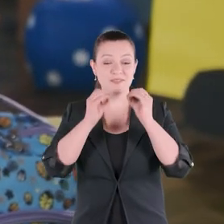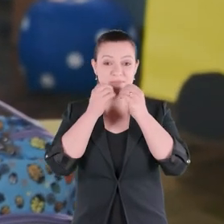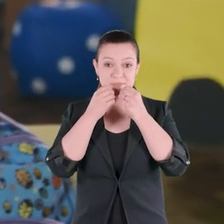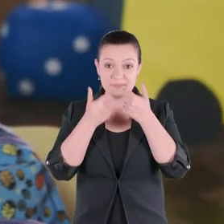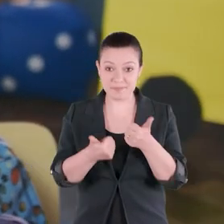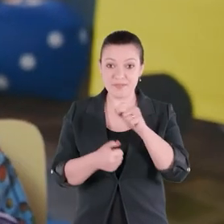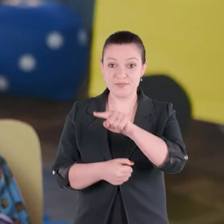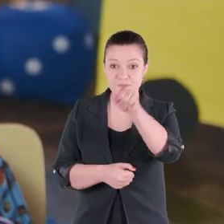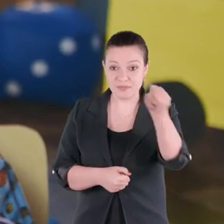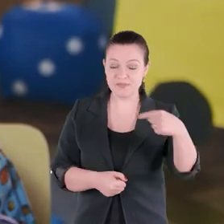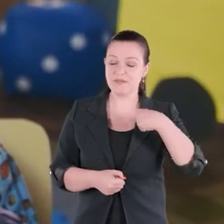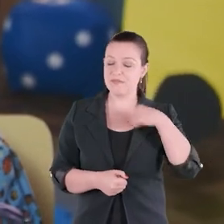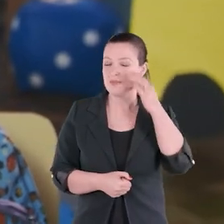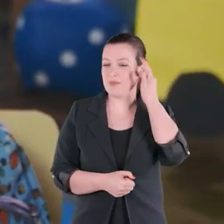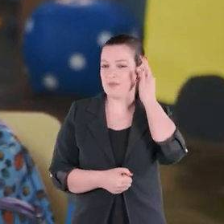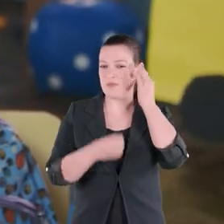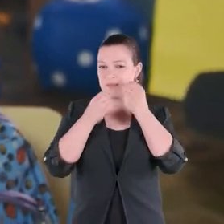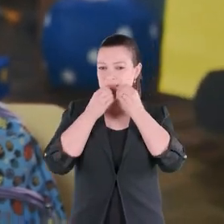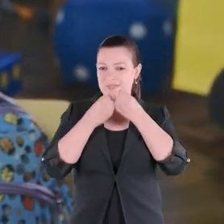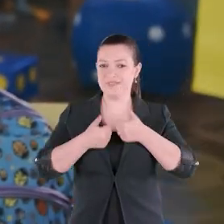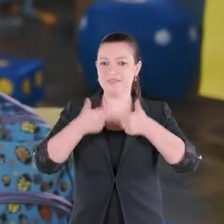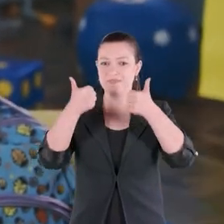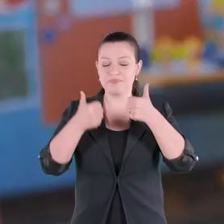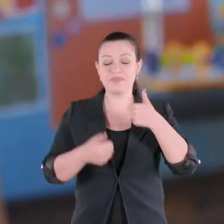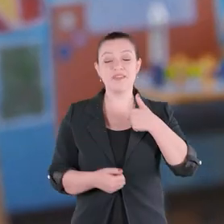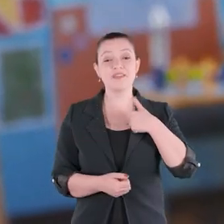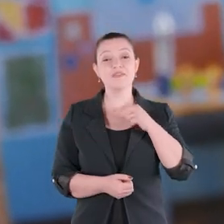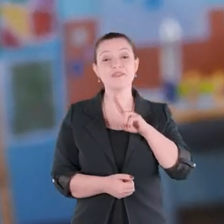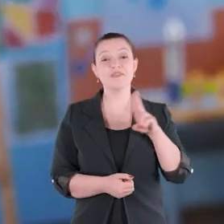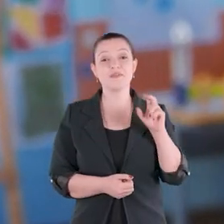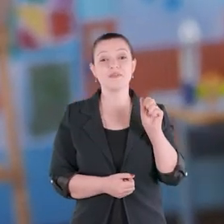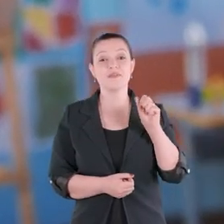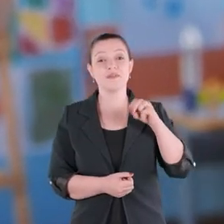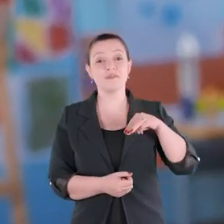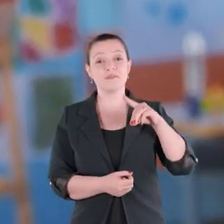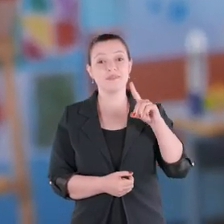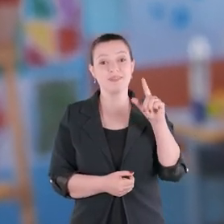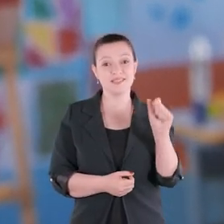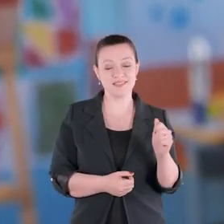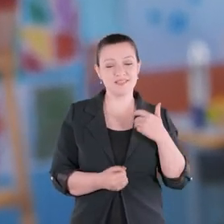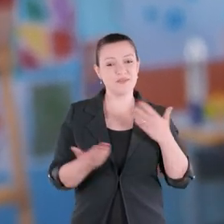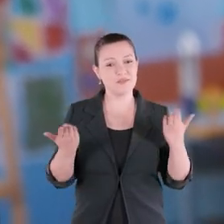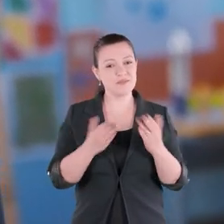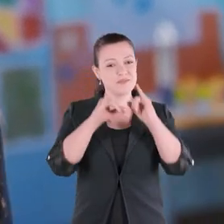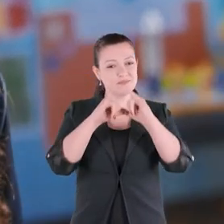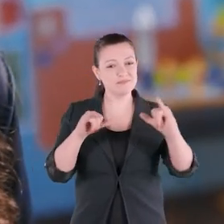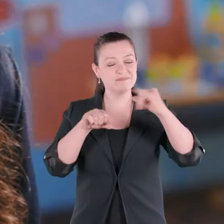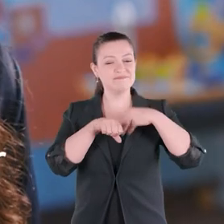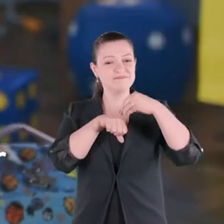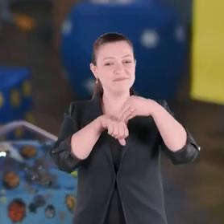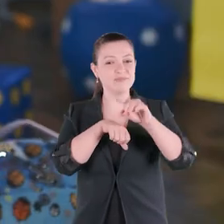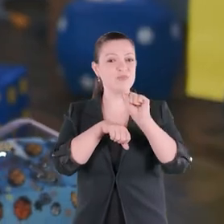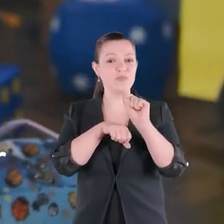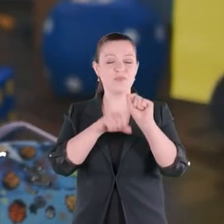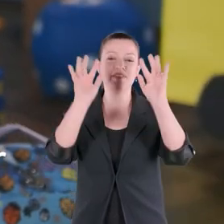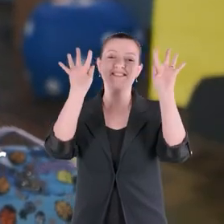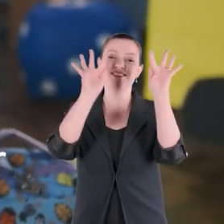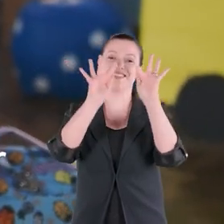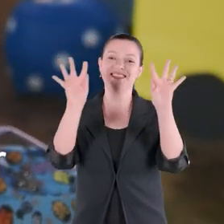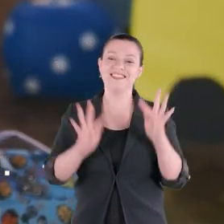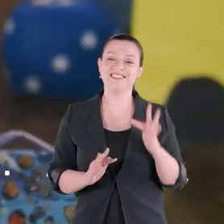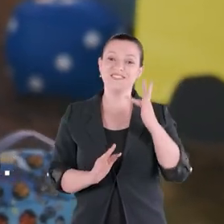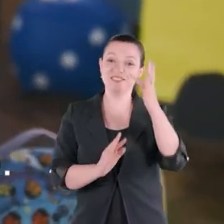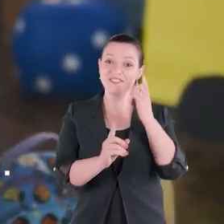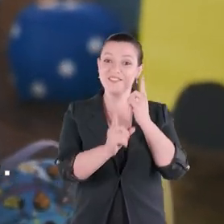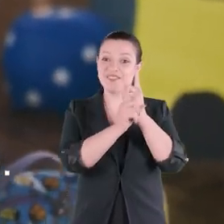Oi, tudo bem com você? Comigo tá tudo ótimo. Ah, eu sou a Amanda e eu vim aqui te dizer que estou muito feliz em